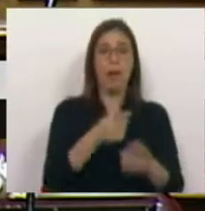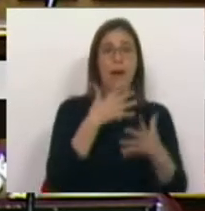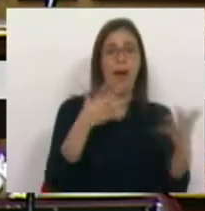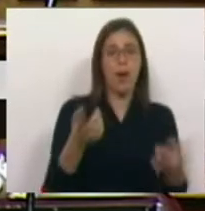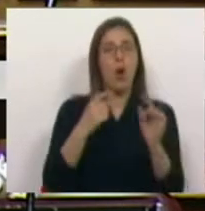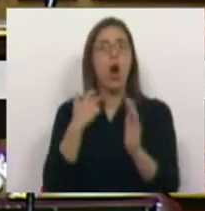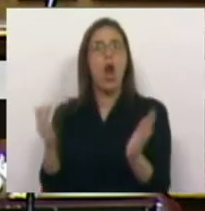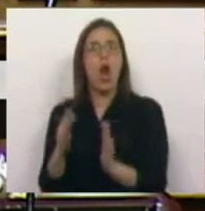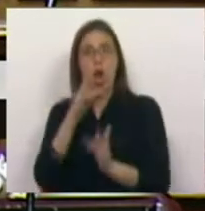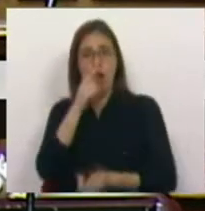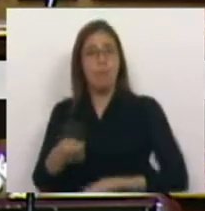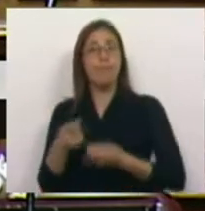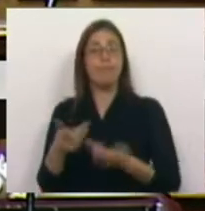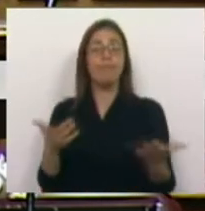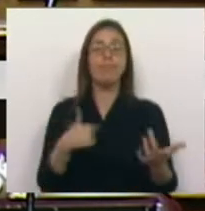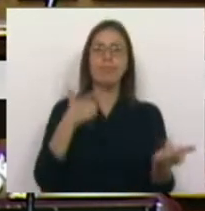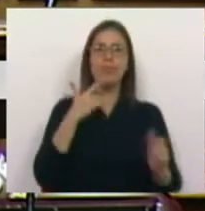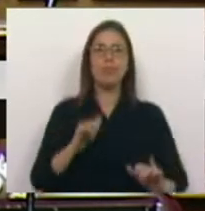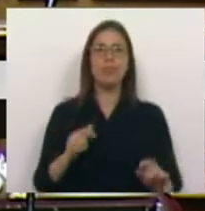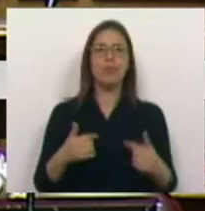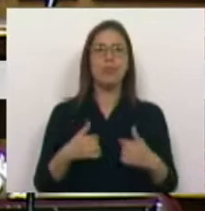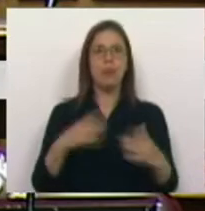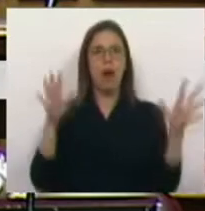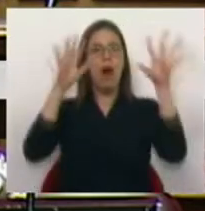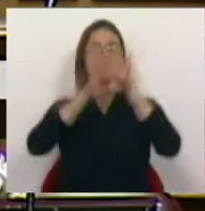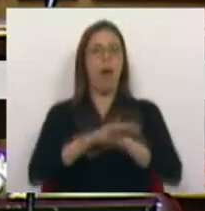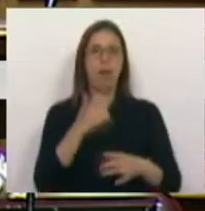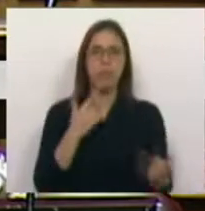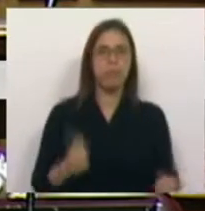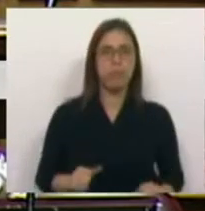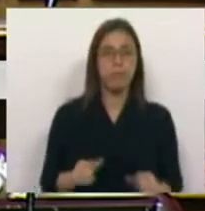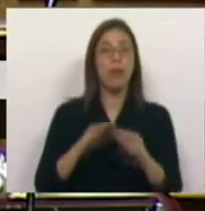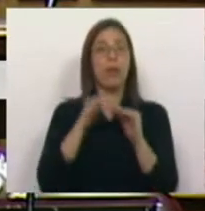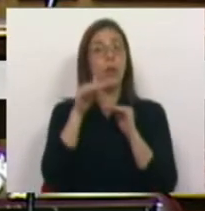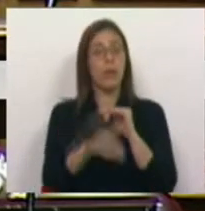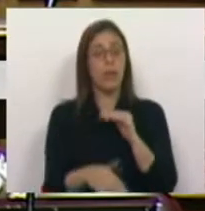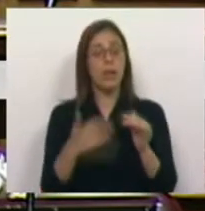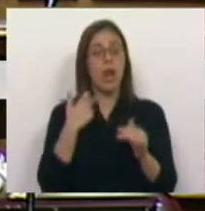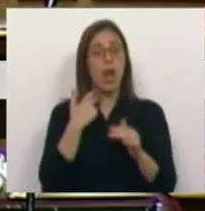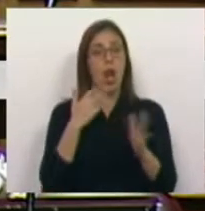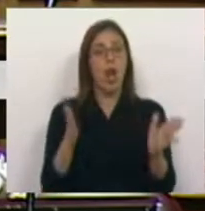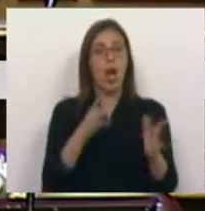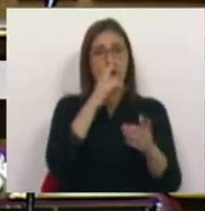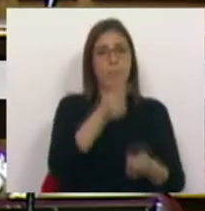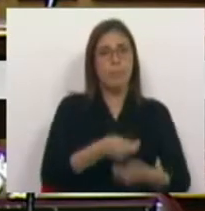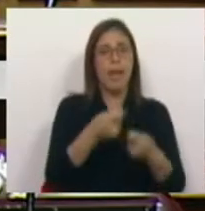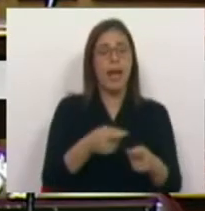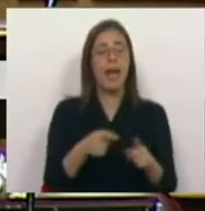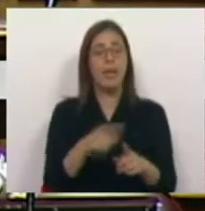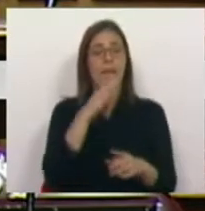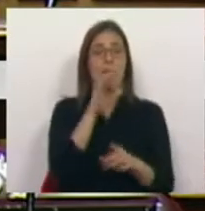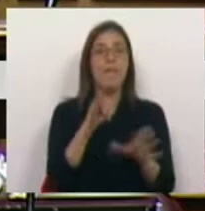agricultura ou da pequena agricultura, e não podemos efetivamente iludir esta questão. O declínio das pequenas explorações